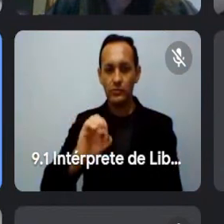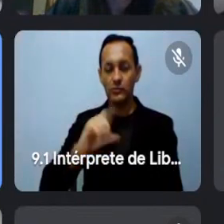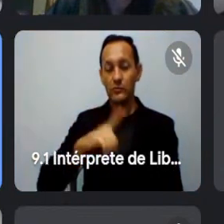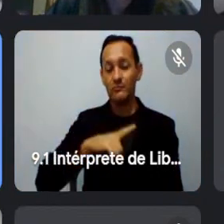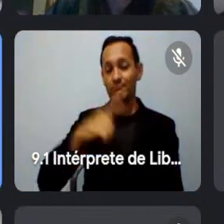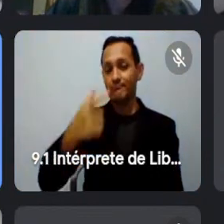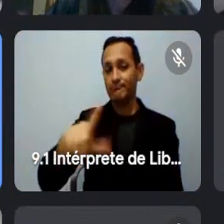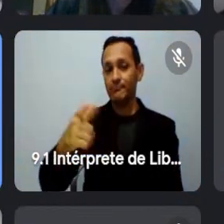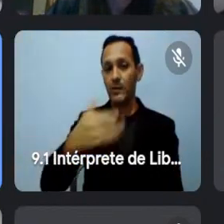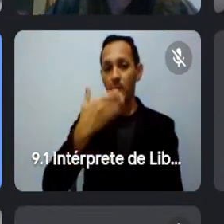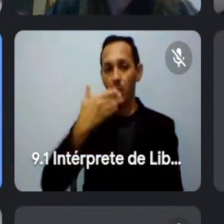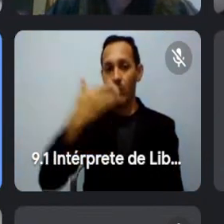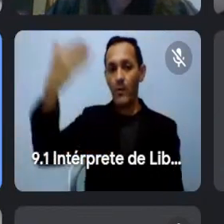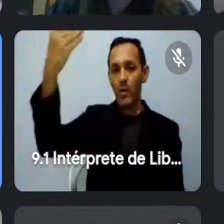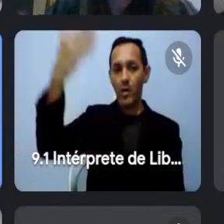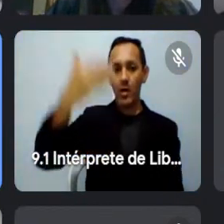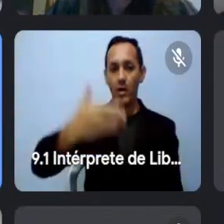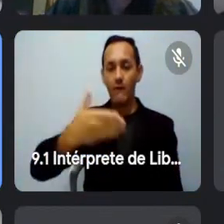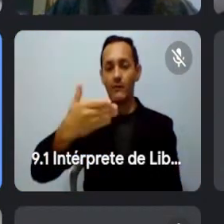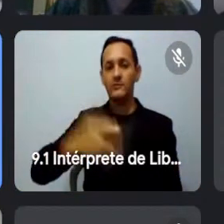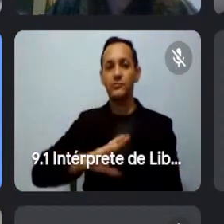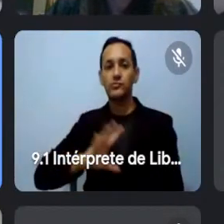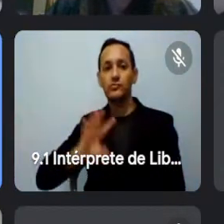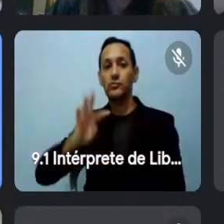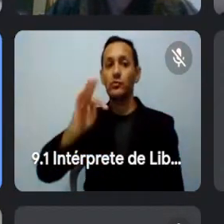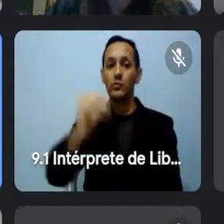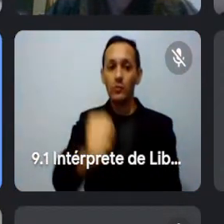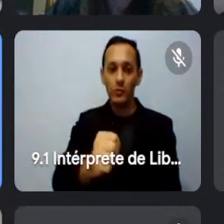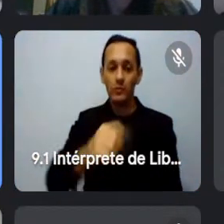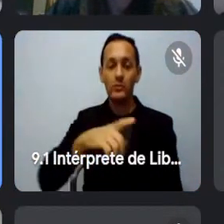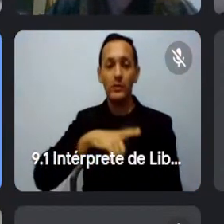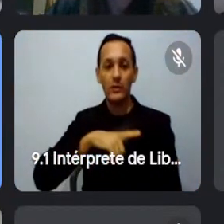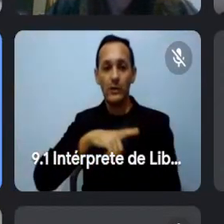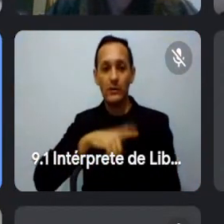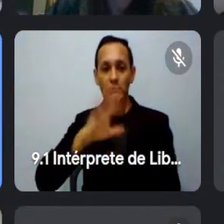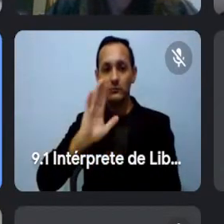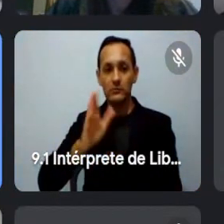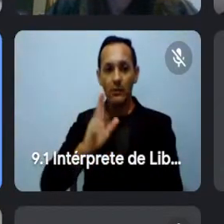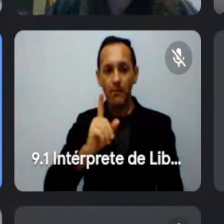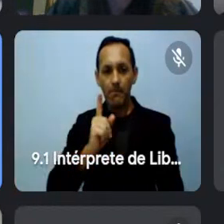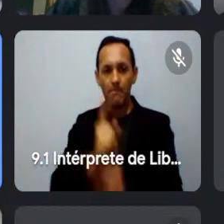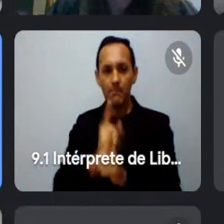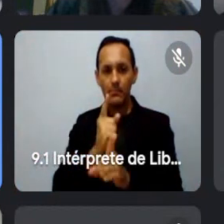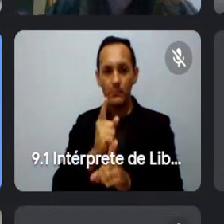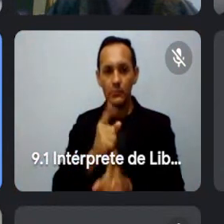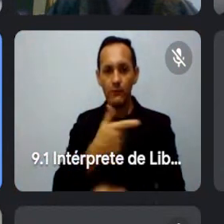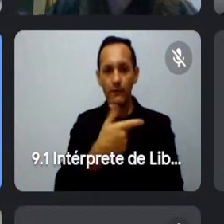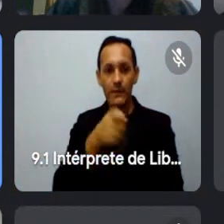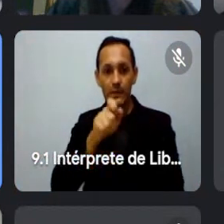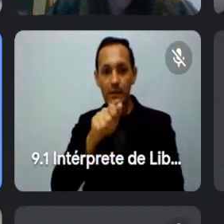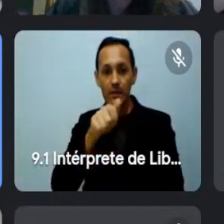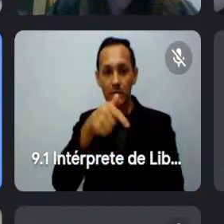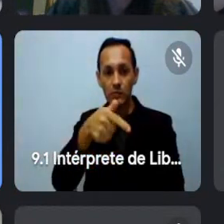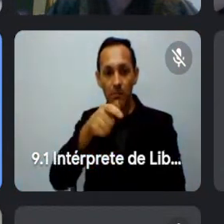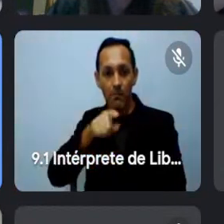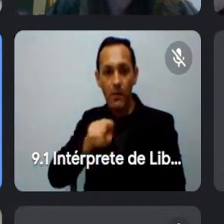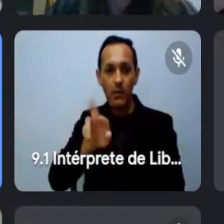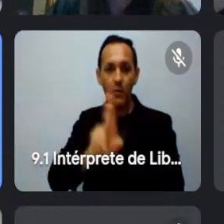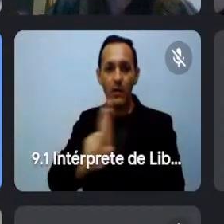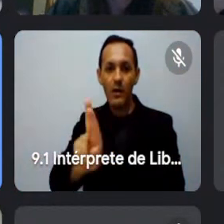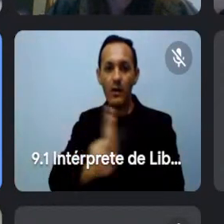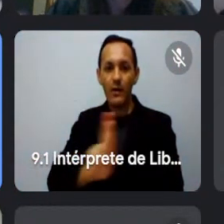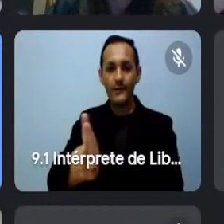provada mais às demais imputações de abuso de poder econômico quanto na prevenção dessa quantia de 27 mil reais é